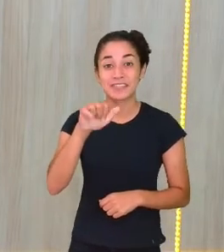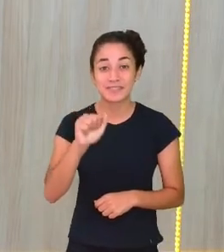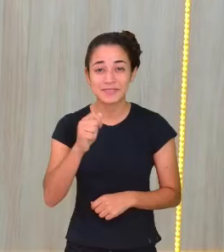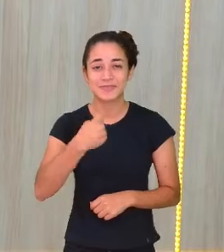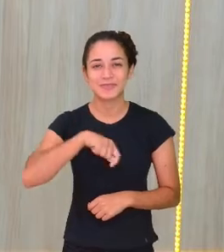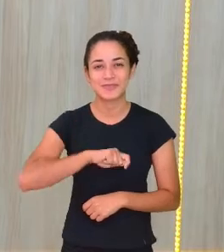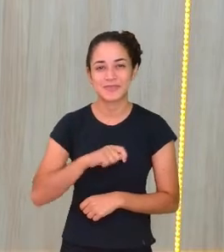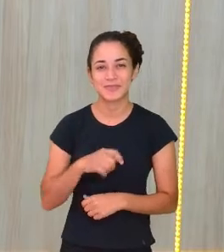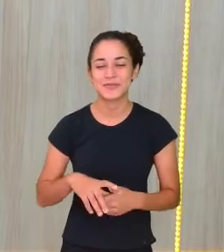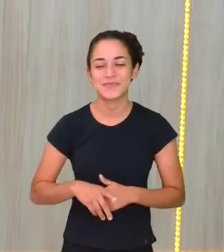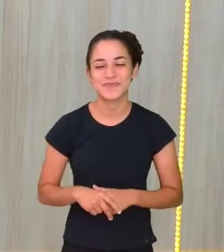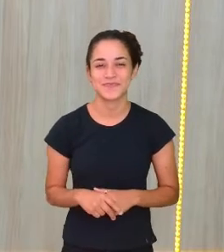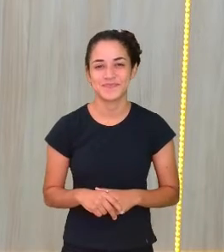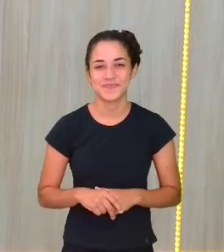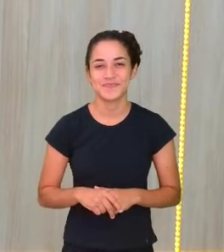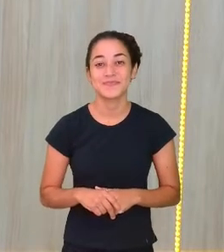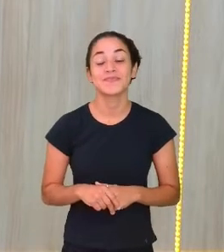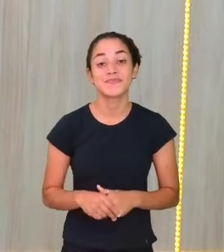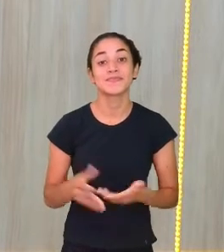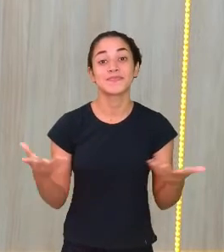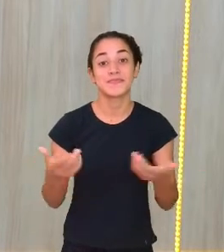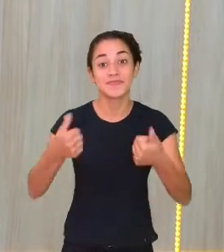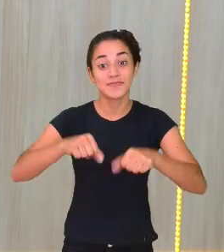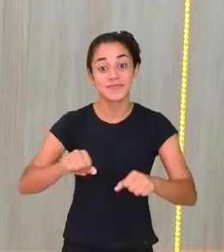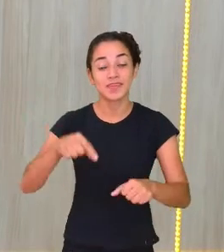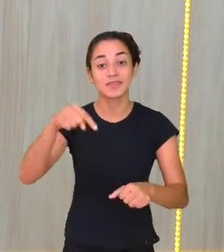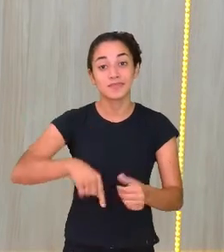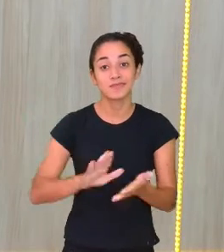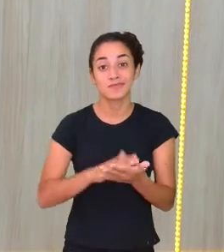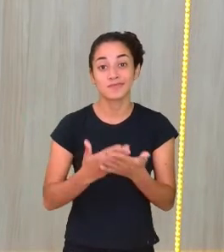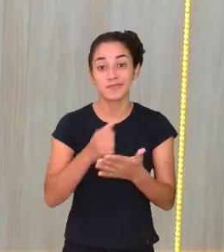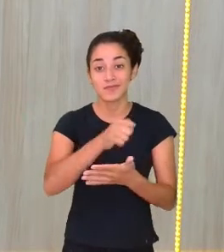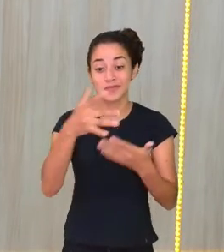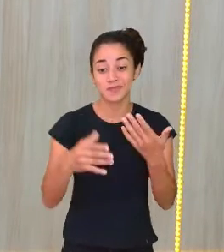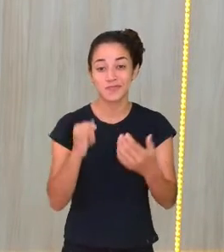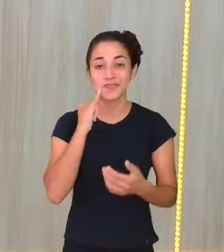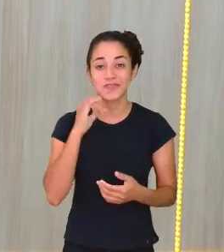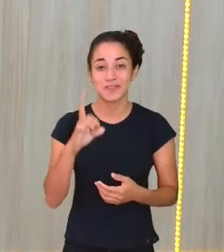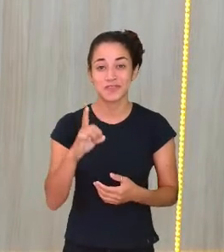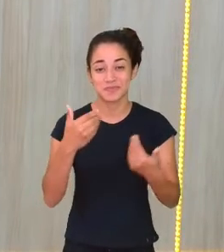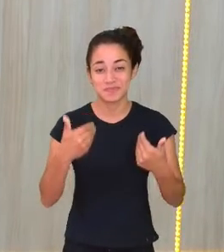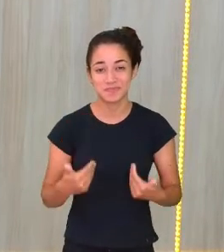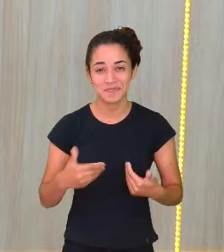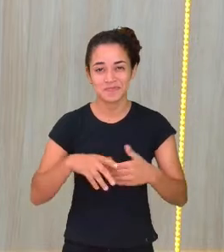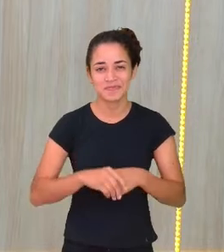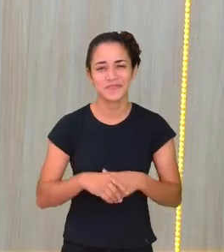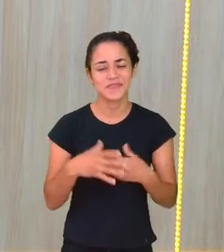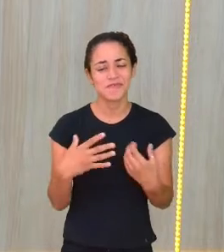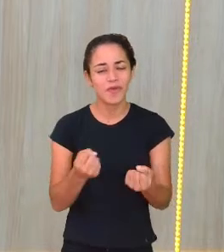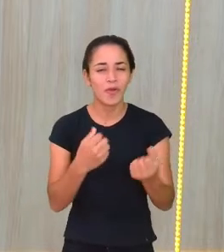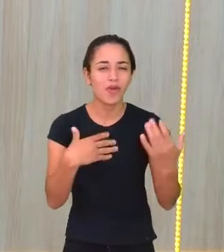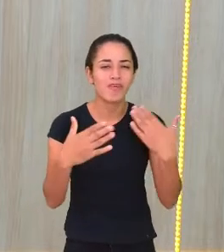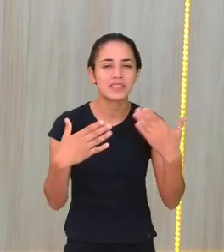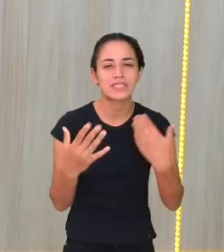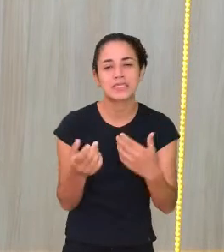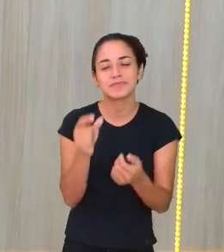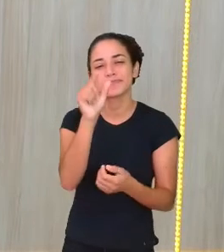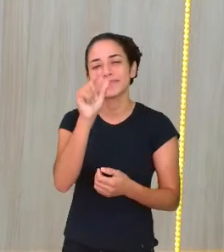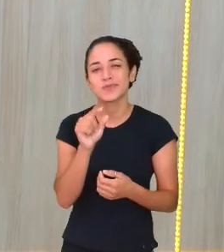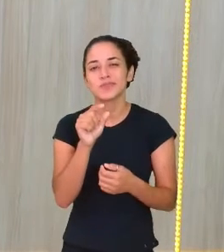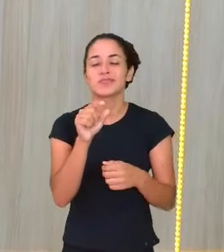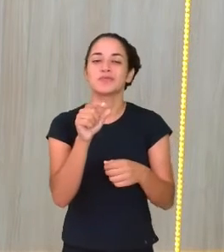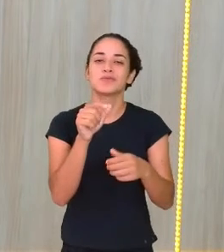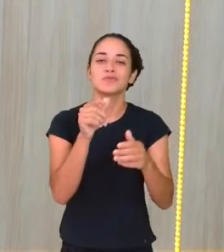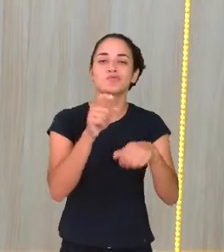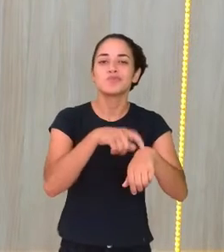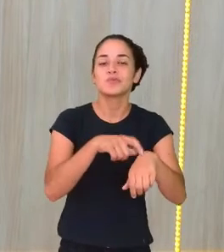França e este é o meu sinal. Estamos com a intérprete de Libras, Ingrid. Vamos falar um pouquinho, nesses dois momentos,